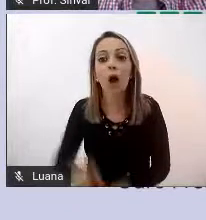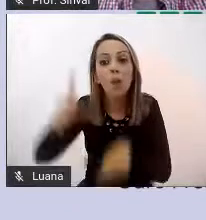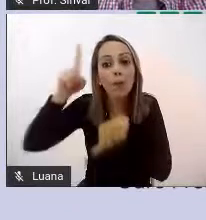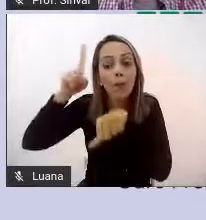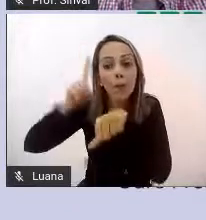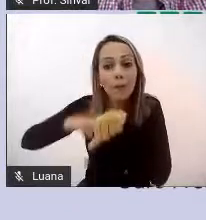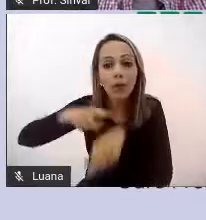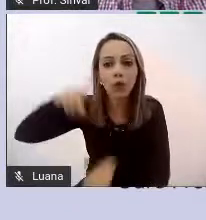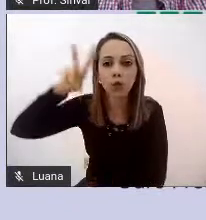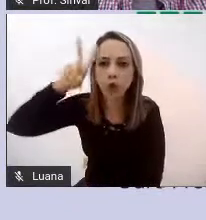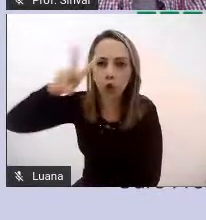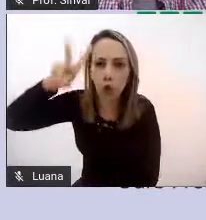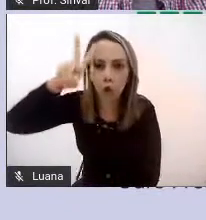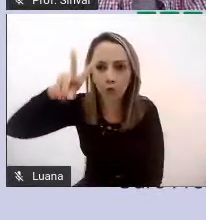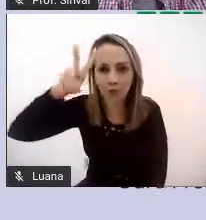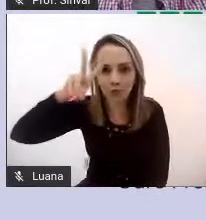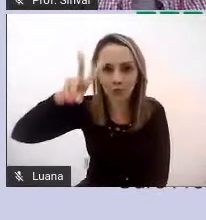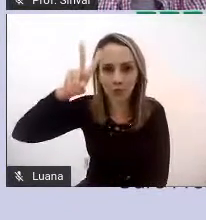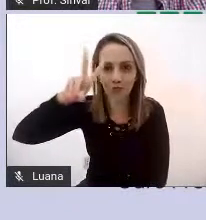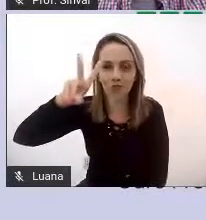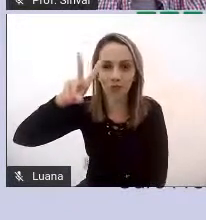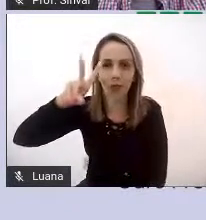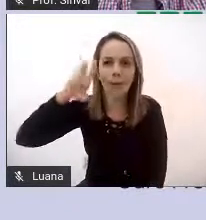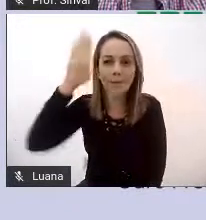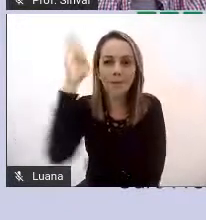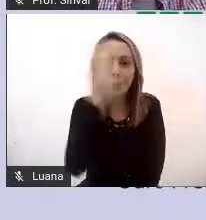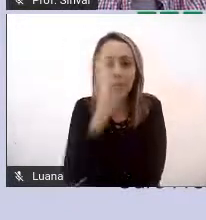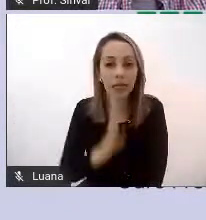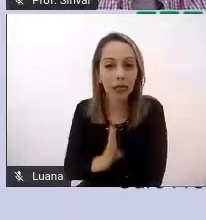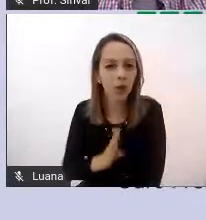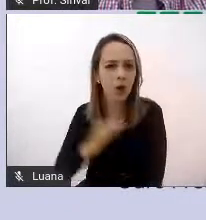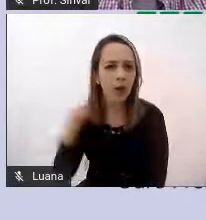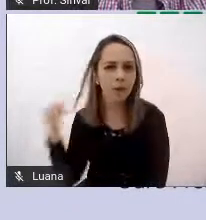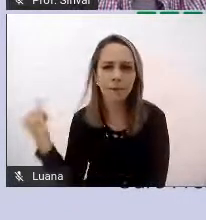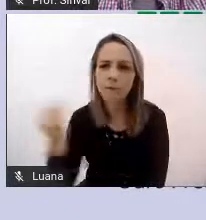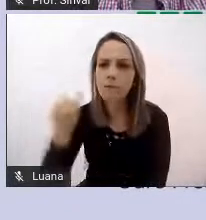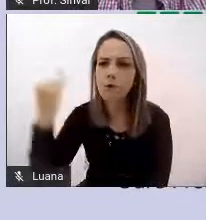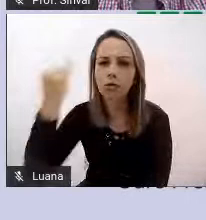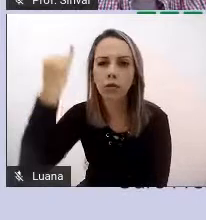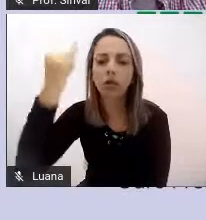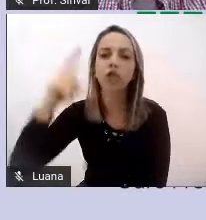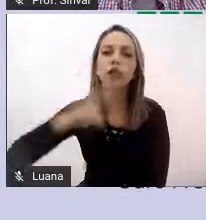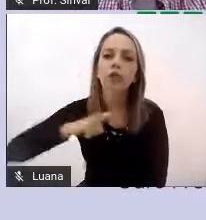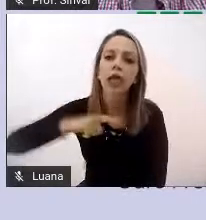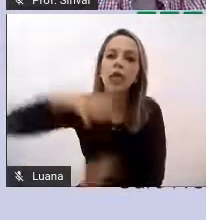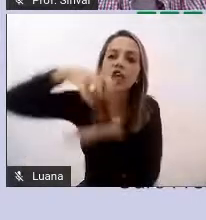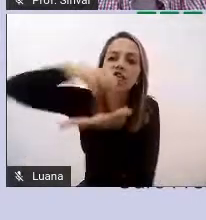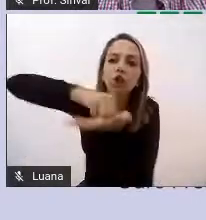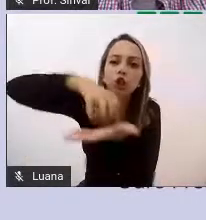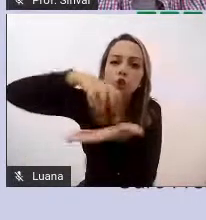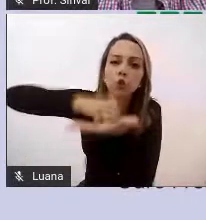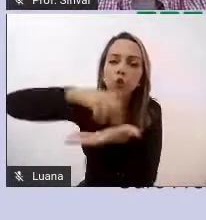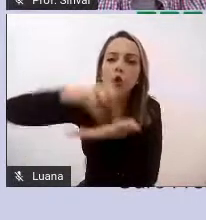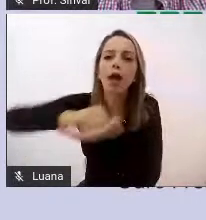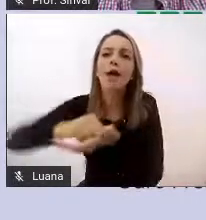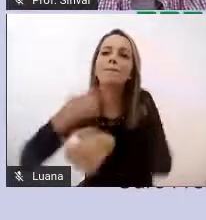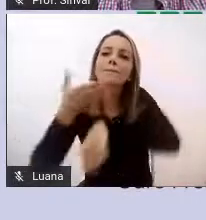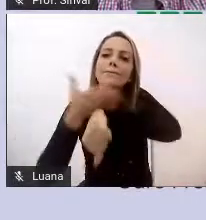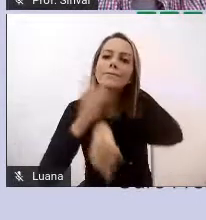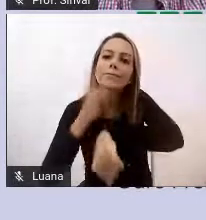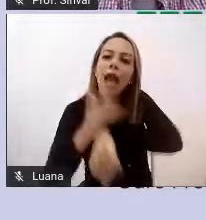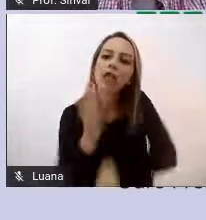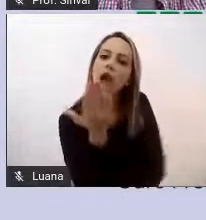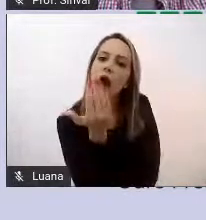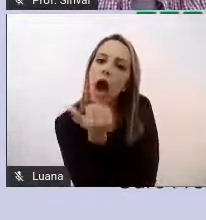história colonial brasileira que é muito rico em registros documentais da prática alimentar, que são alguns